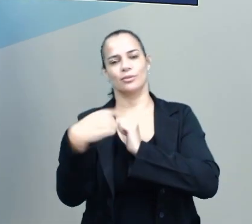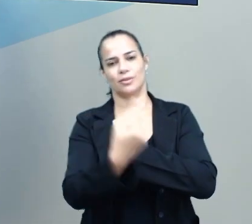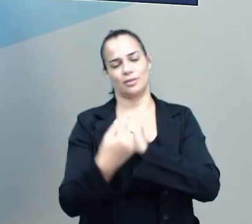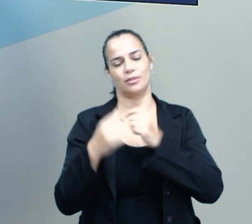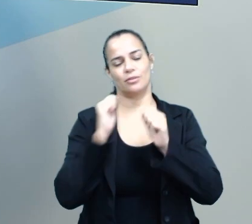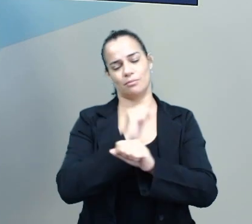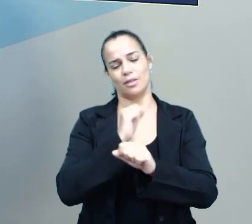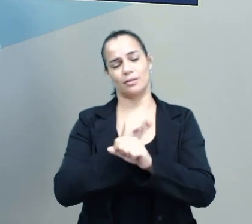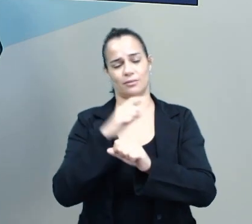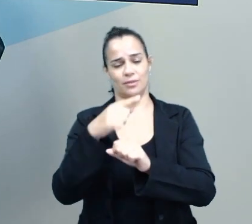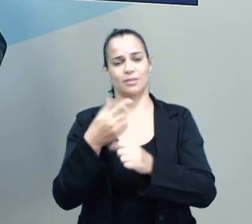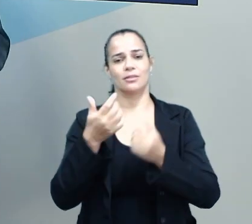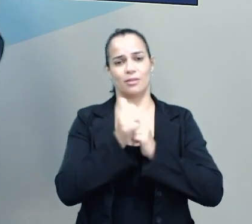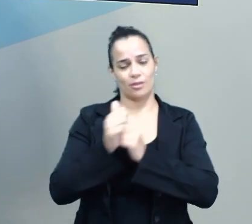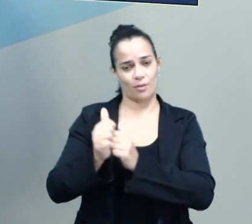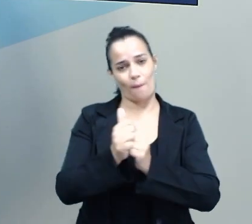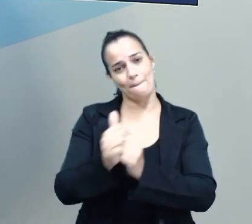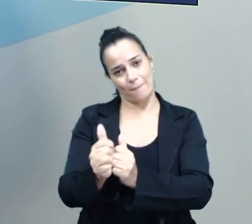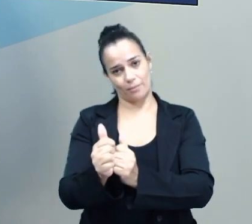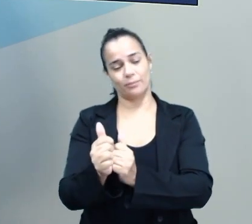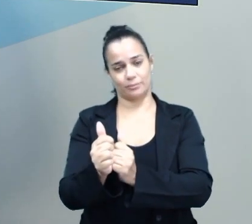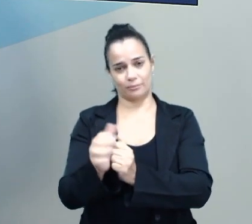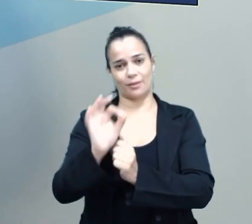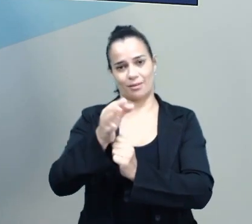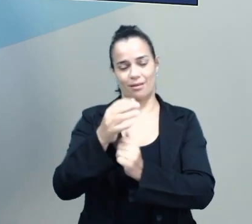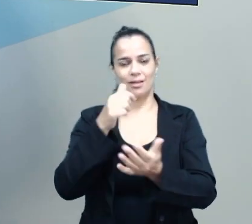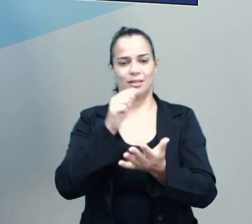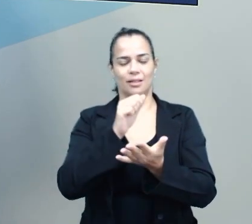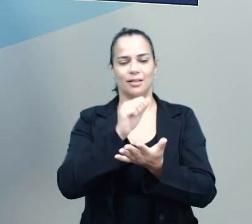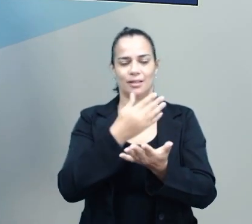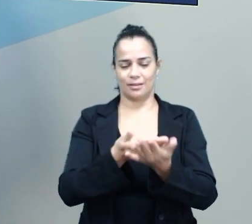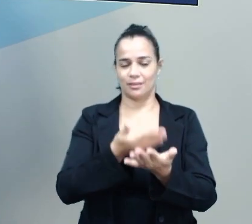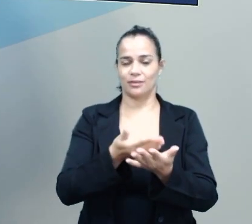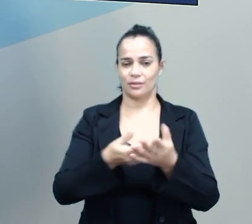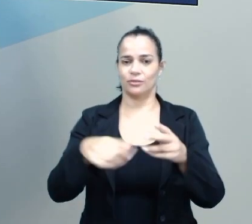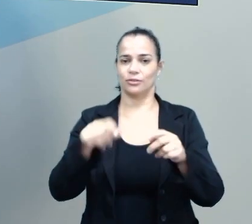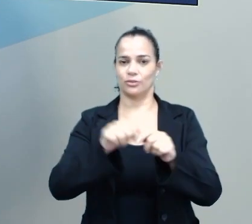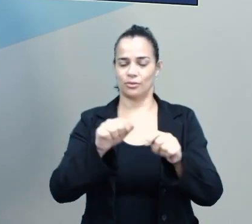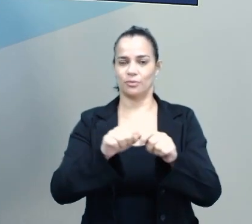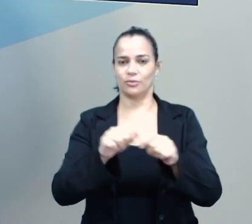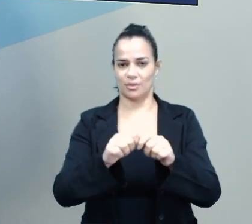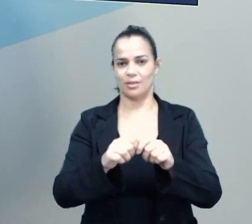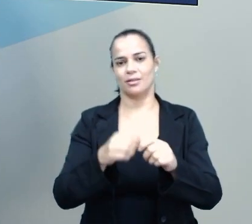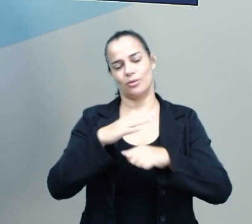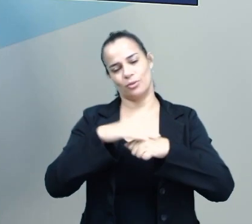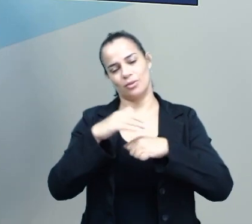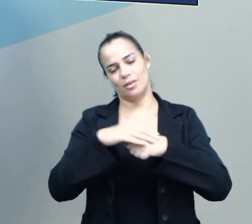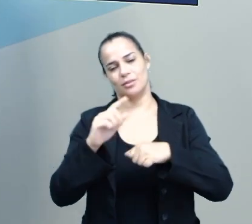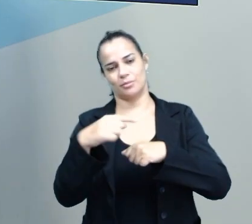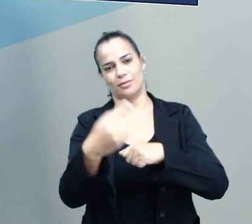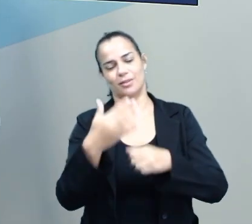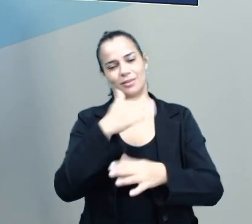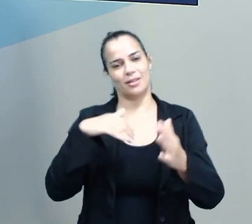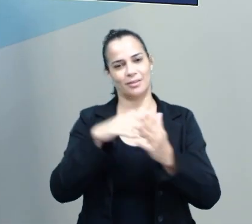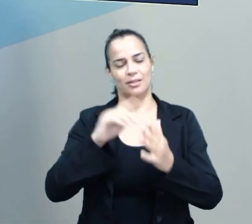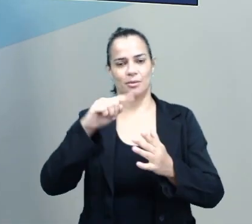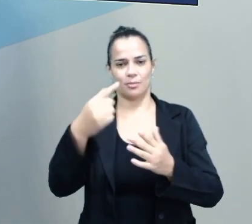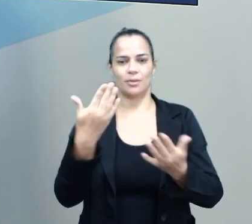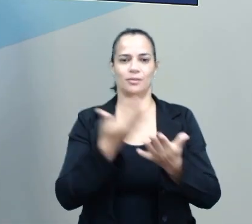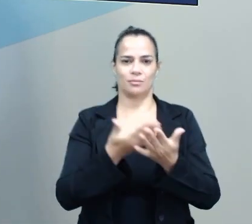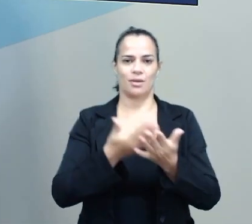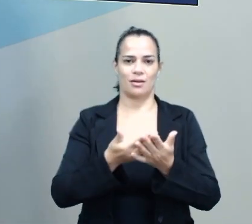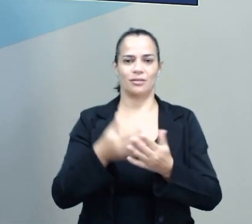vocês estejam acompanhando direitinho todas essas aulas que a gente está produzindo com muito carinho para vocês. E até a próxima, se